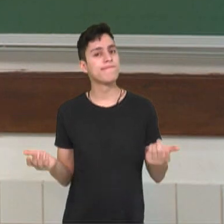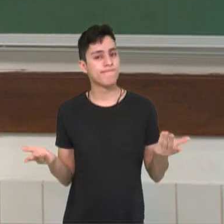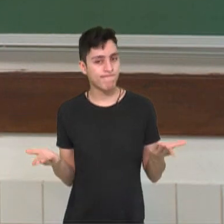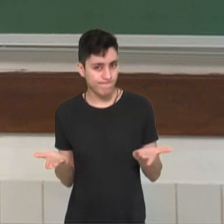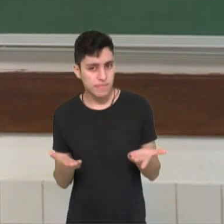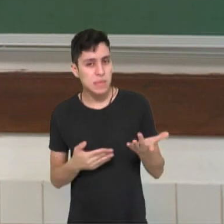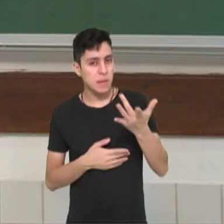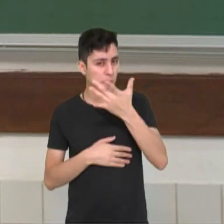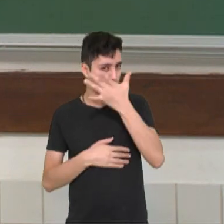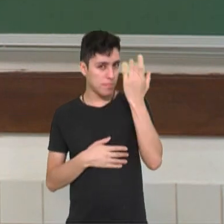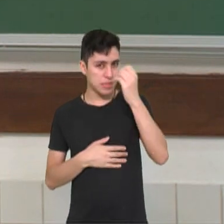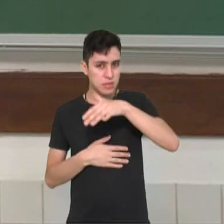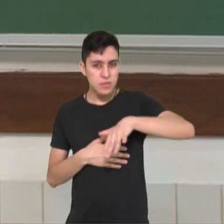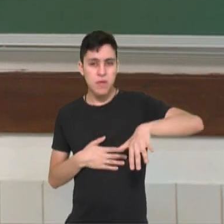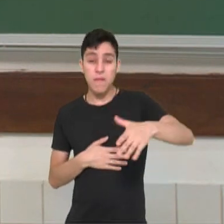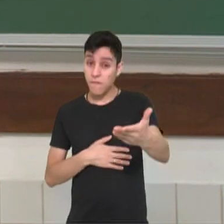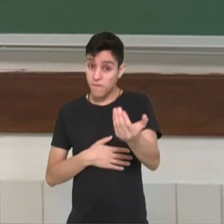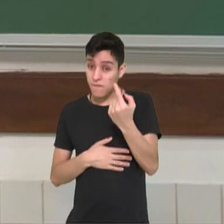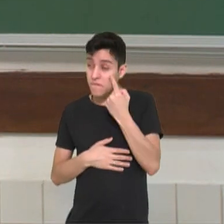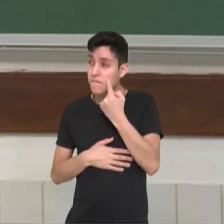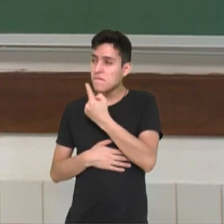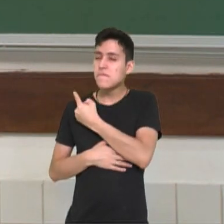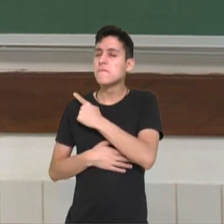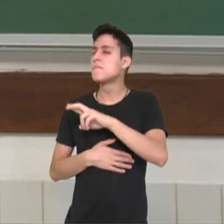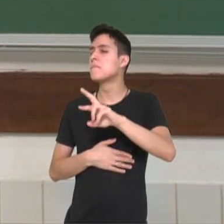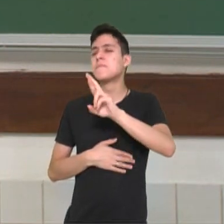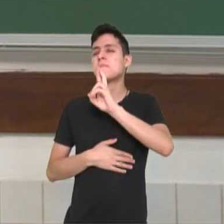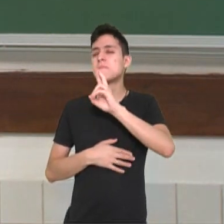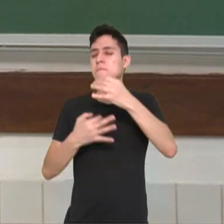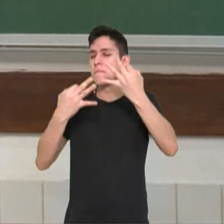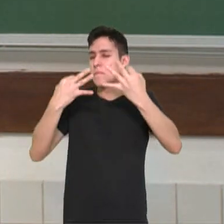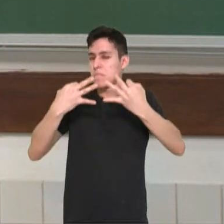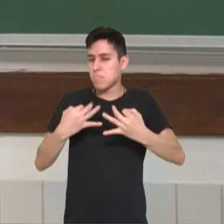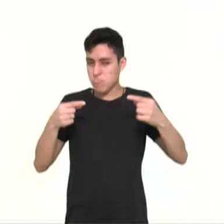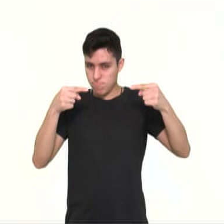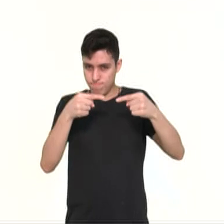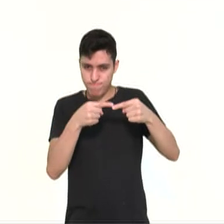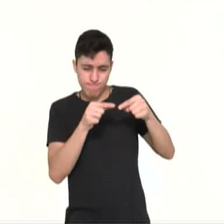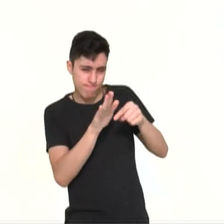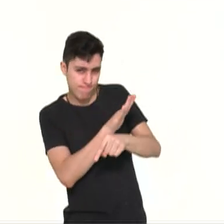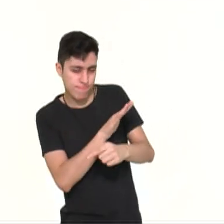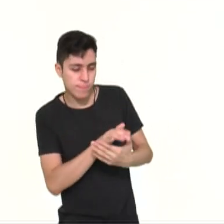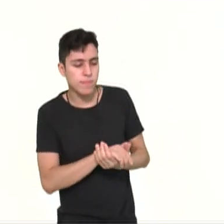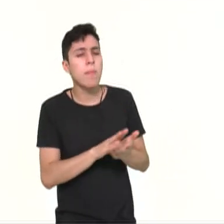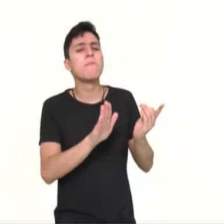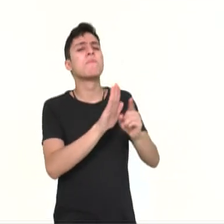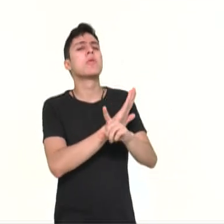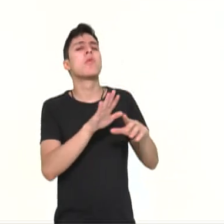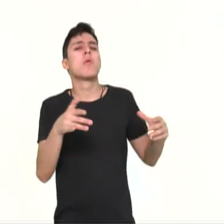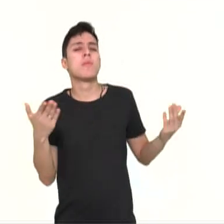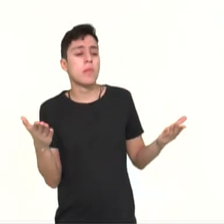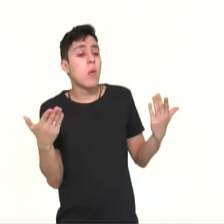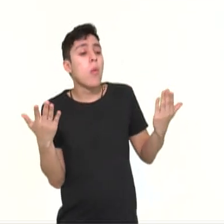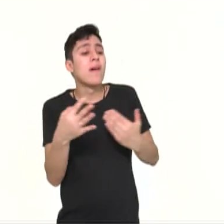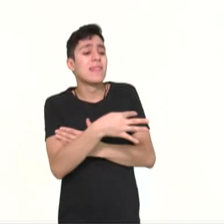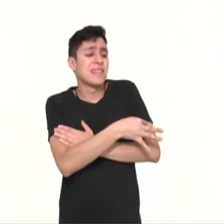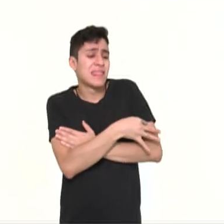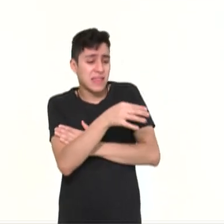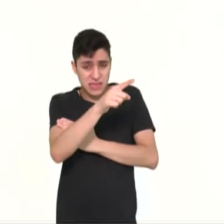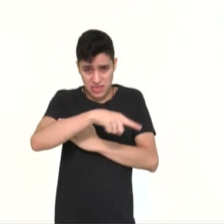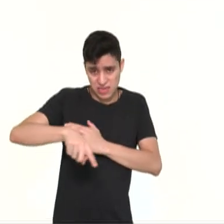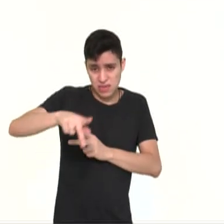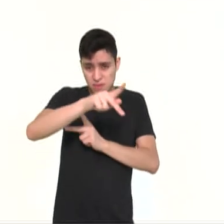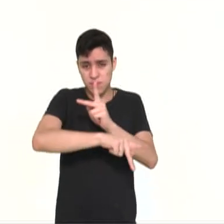Então, pessoal, vamos ver qual é a resposta correta do nosso quiz? A pergunta era: que técnicas os iorubás